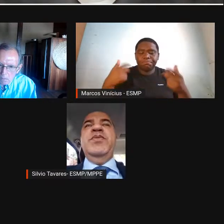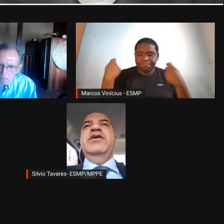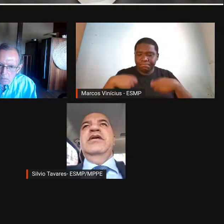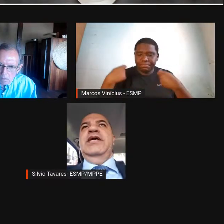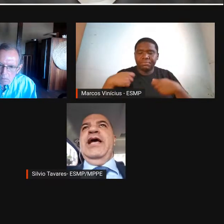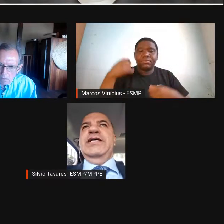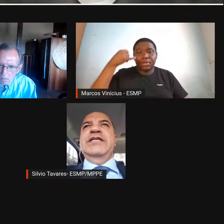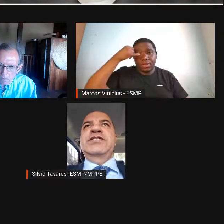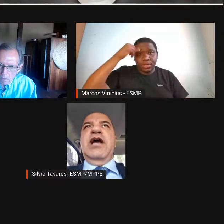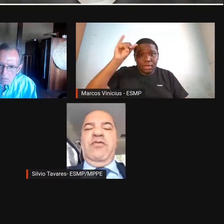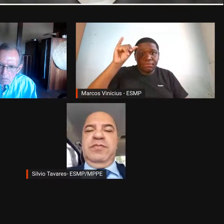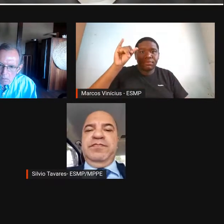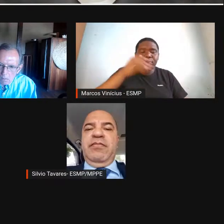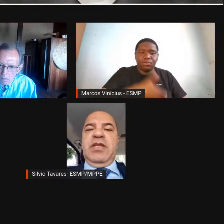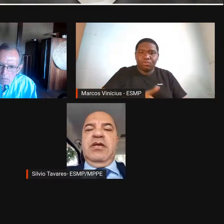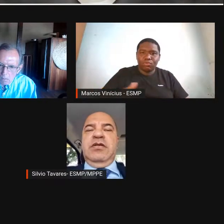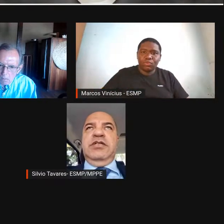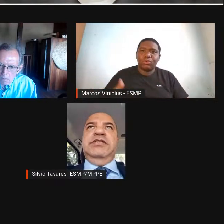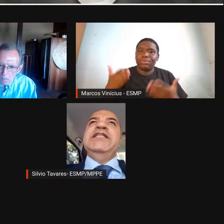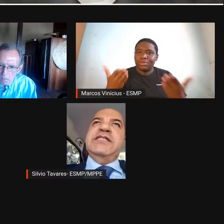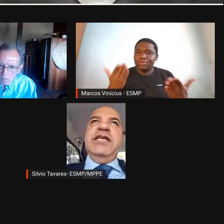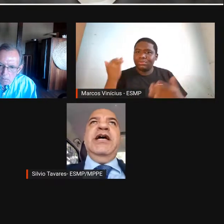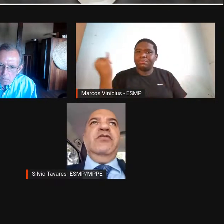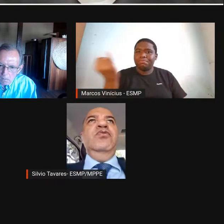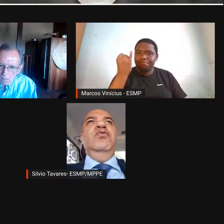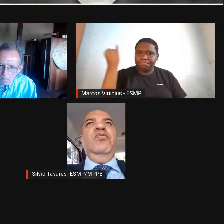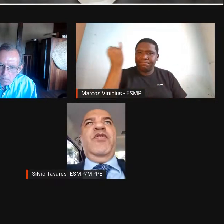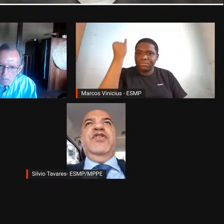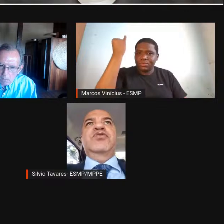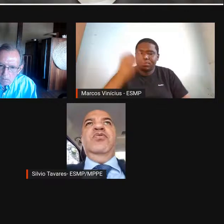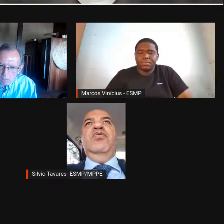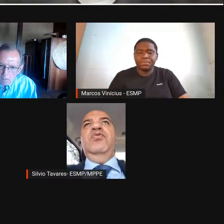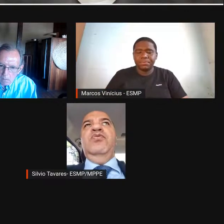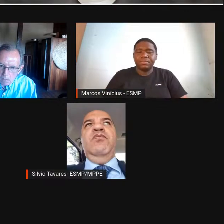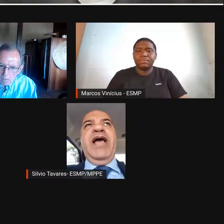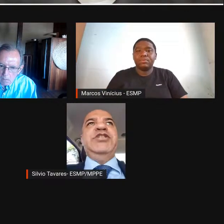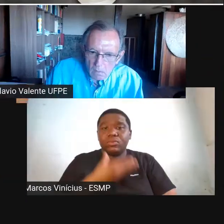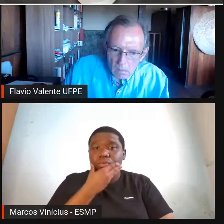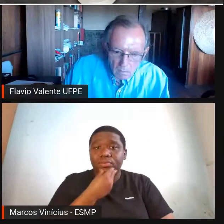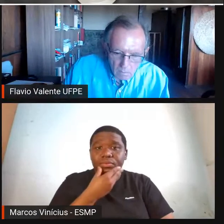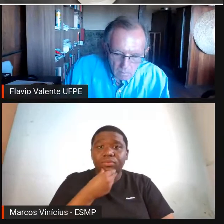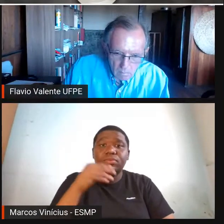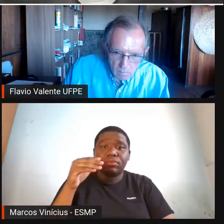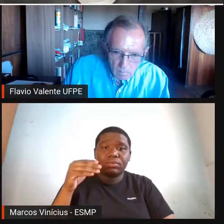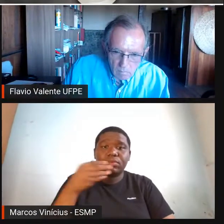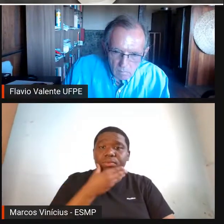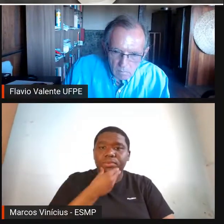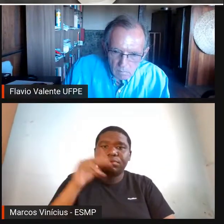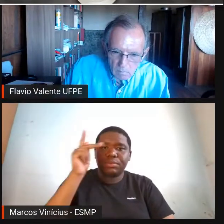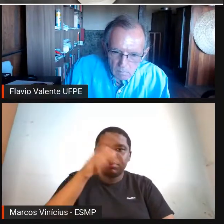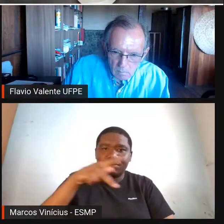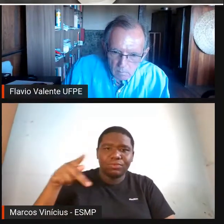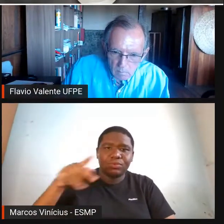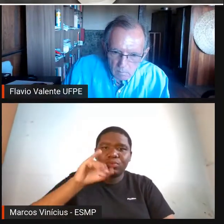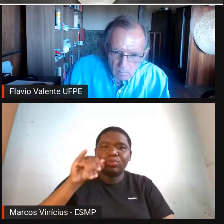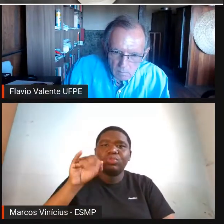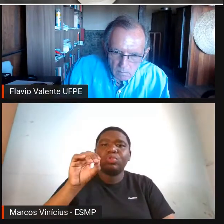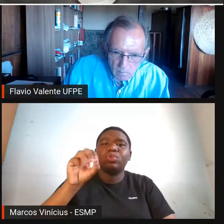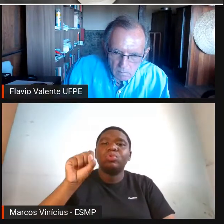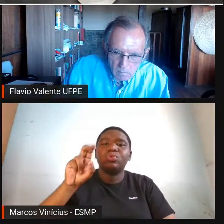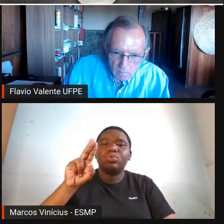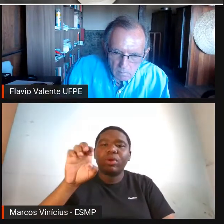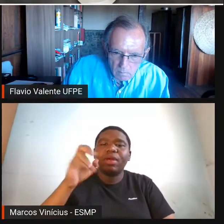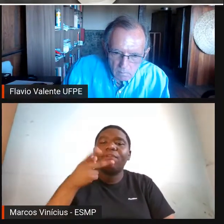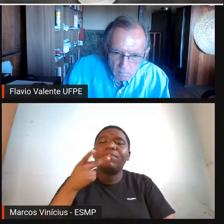combate à fome, é essencial. Já dizia o mestre professor Josué de Castro, né? O